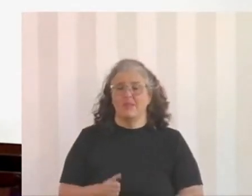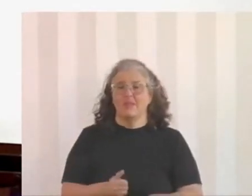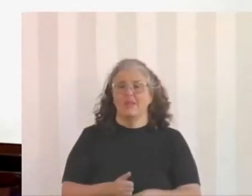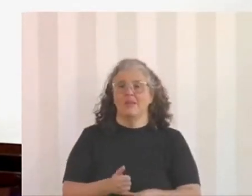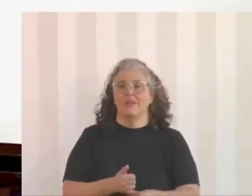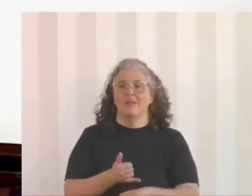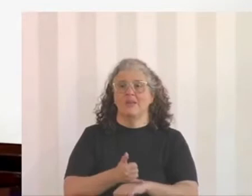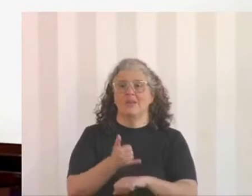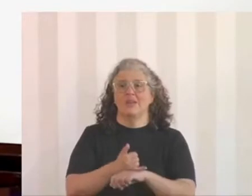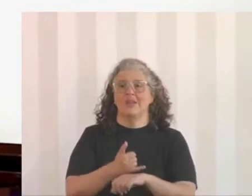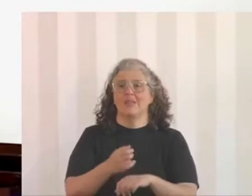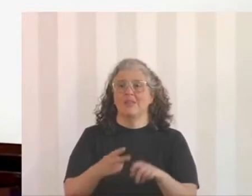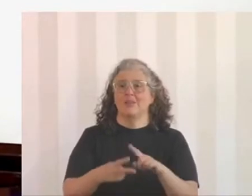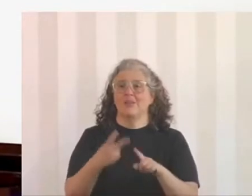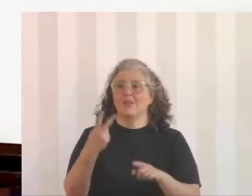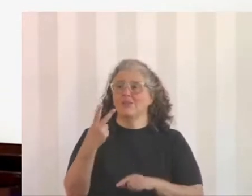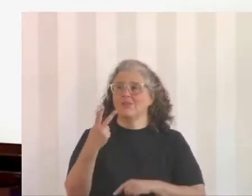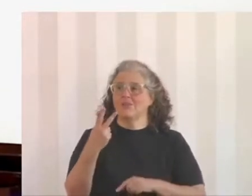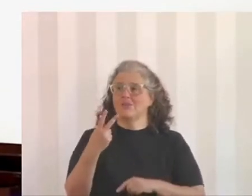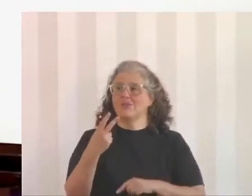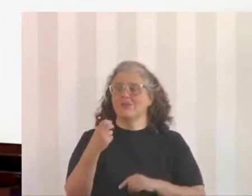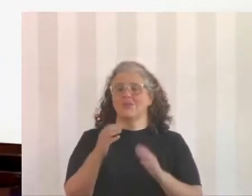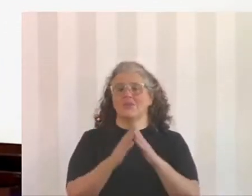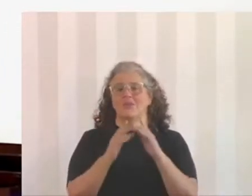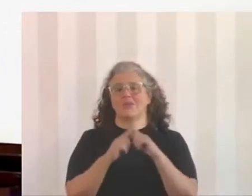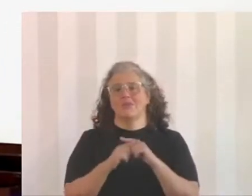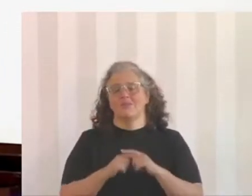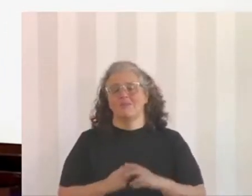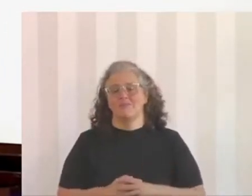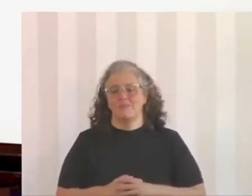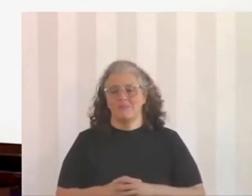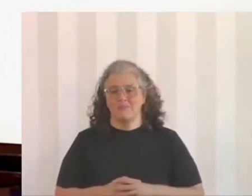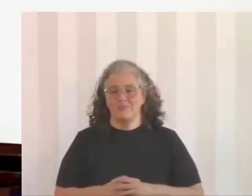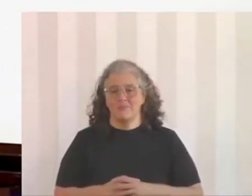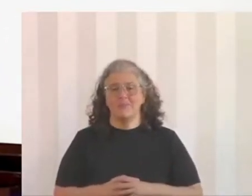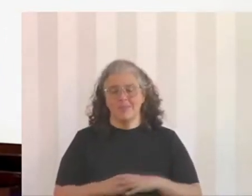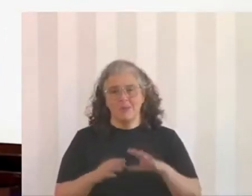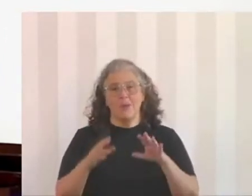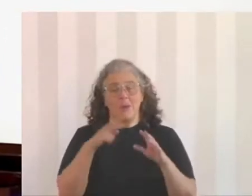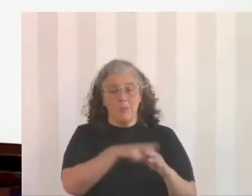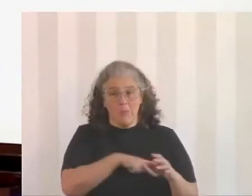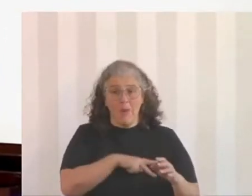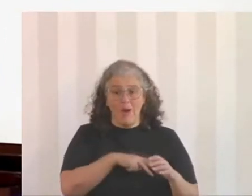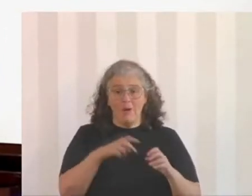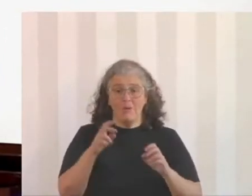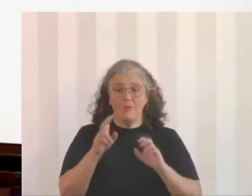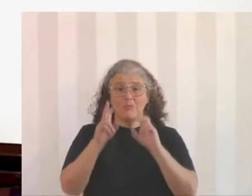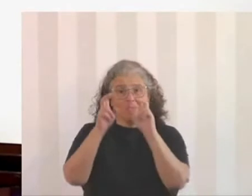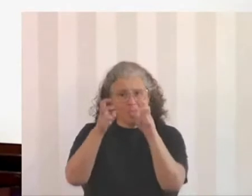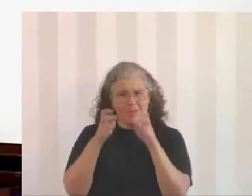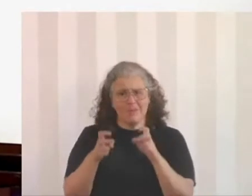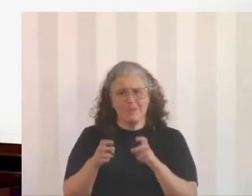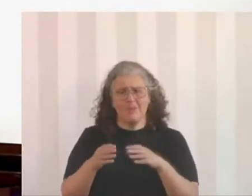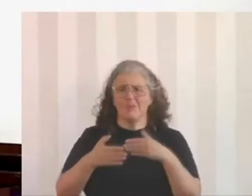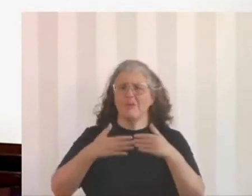Sintique. Então ele já estava percebendo que alguns problemas estavam